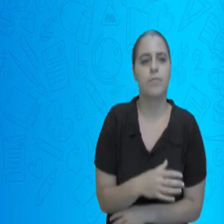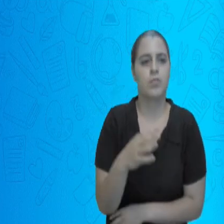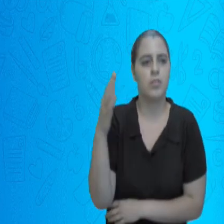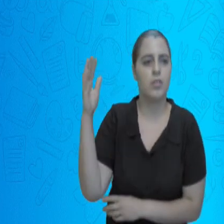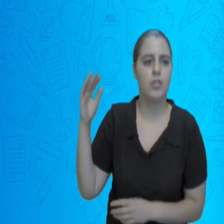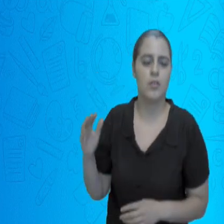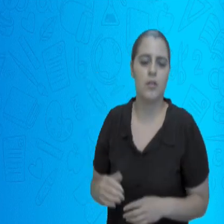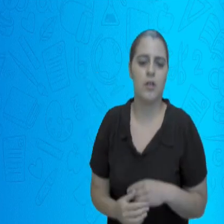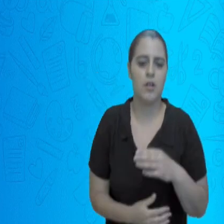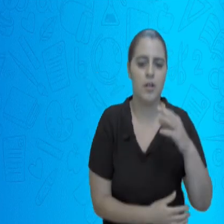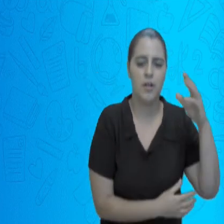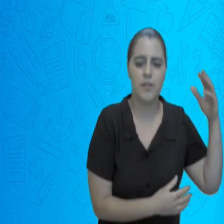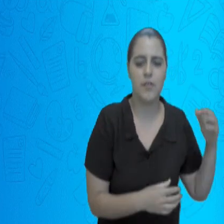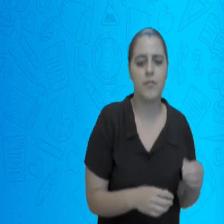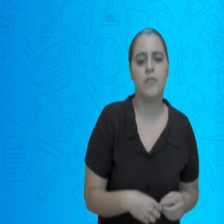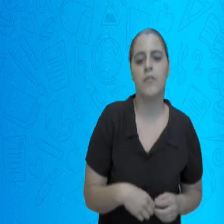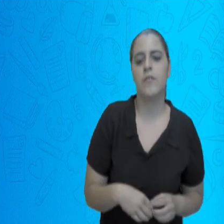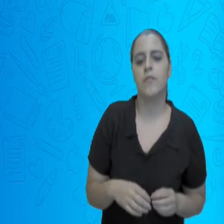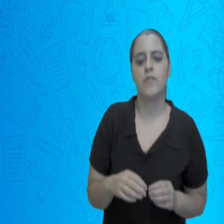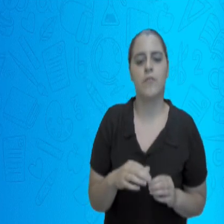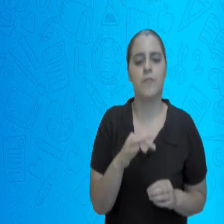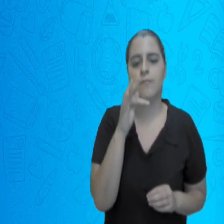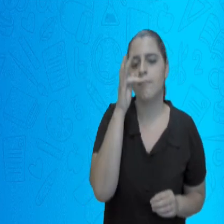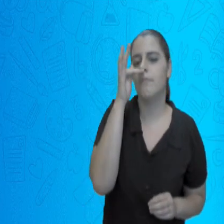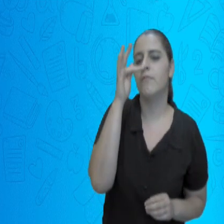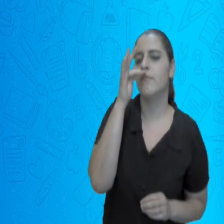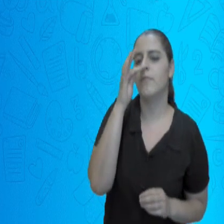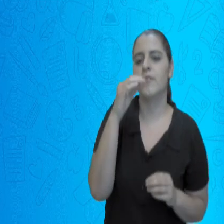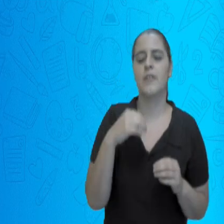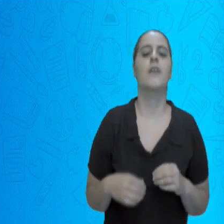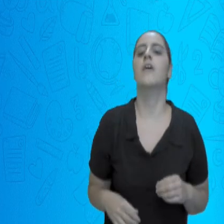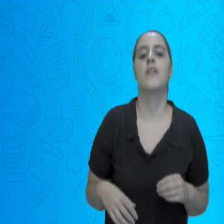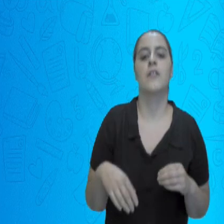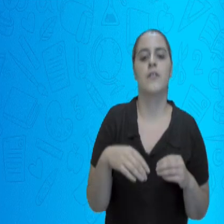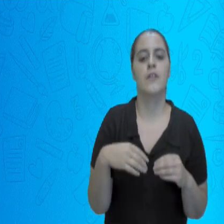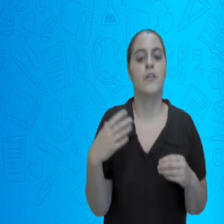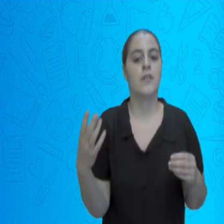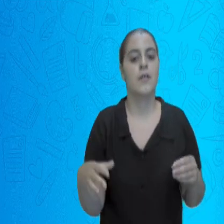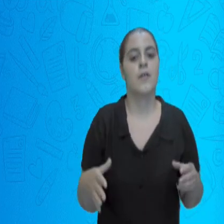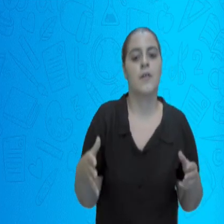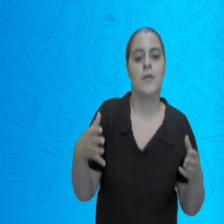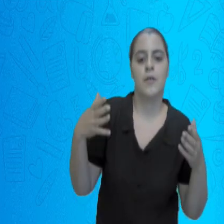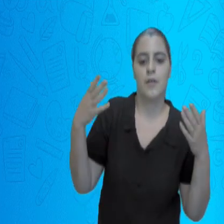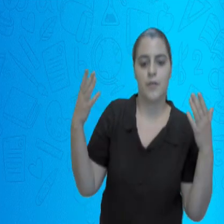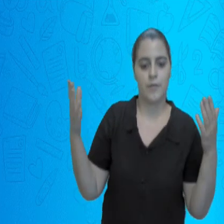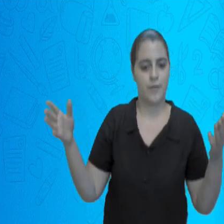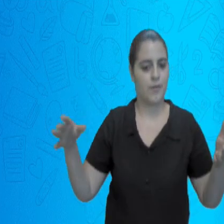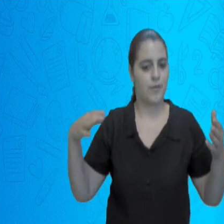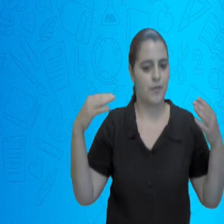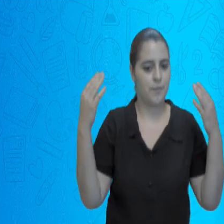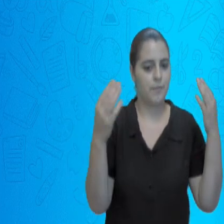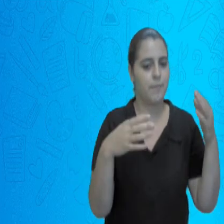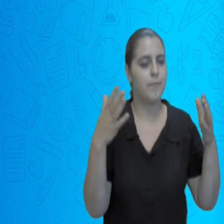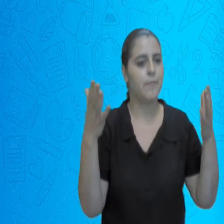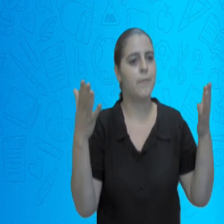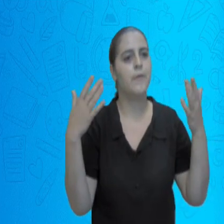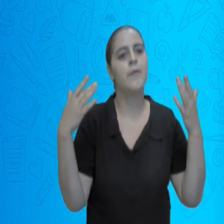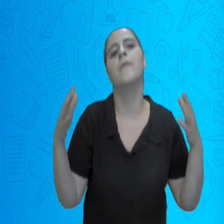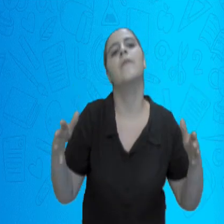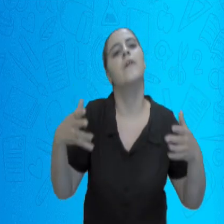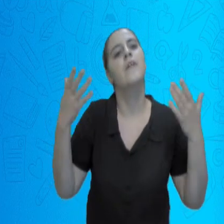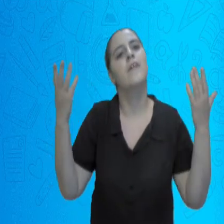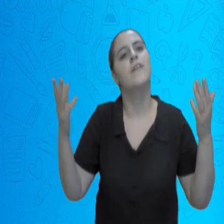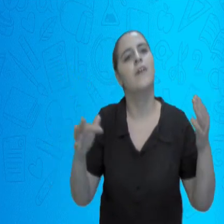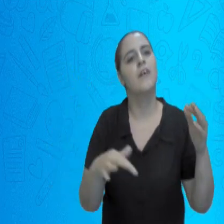Nós temos plantas floridas. Dentro da primavera, que é um período que nós vamos entrar agora, às vezes, por onde nós passamos, nós